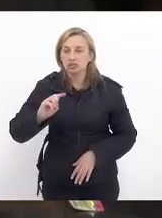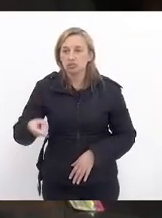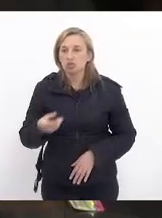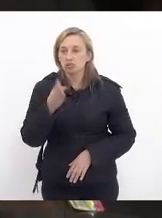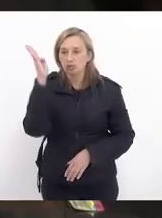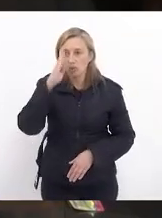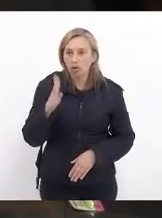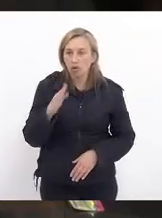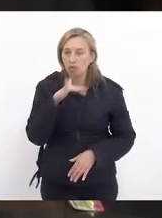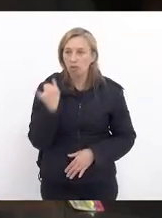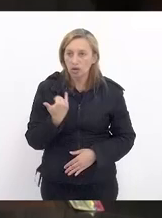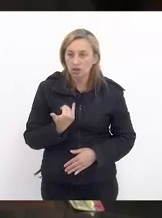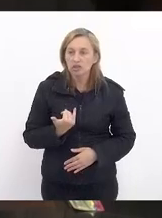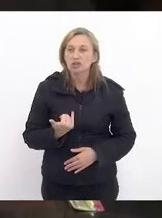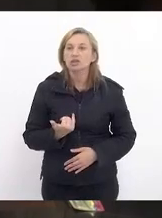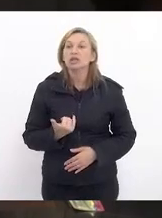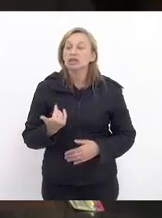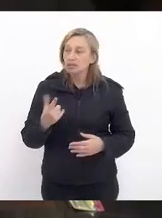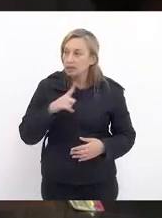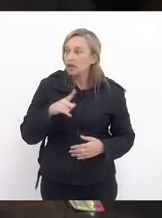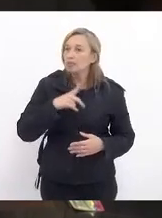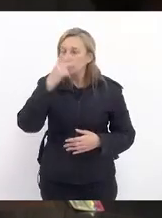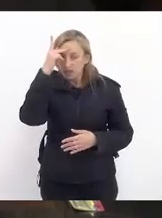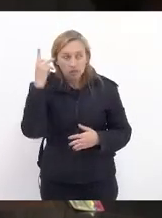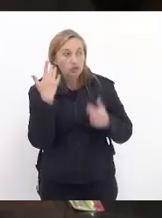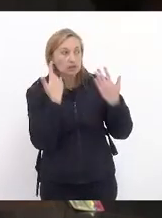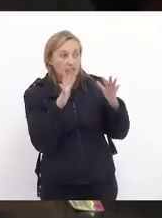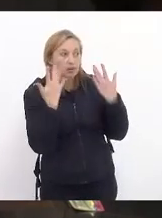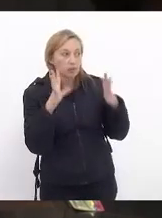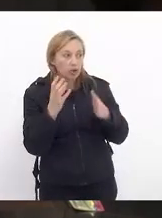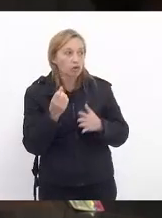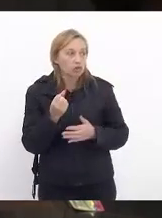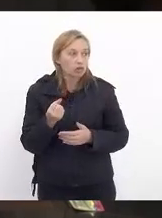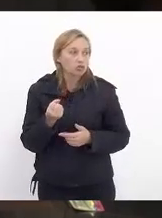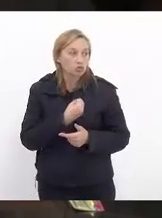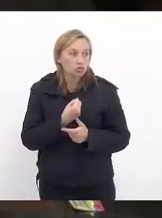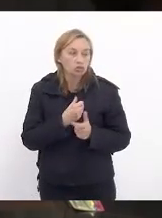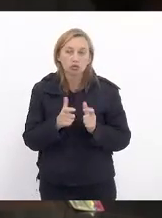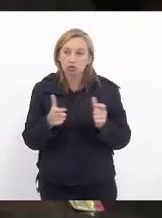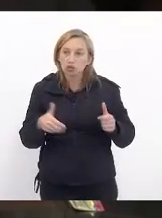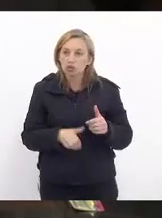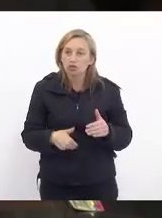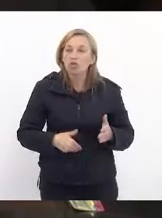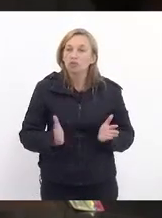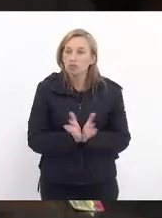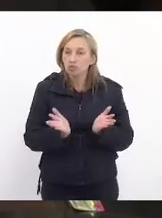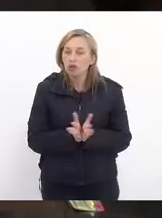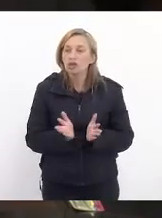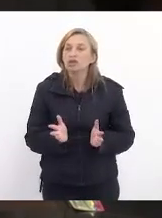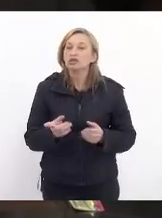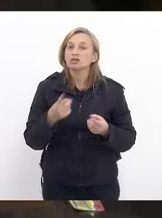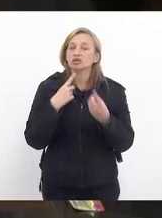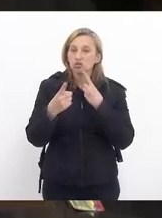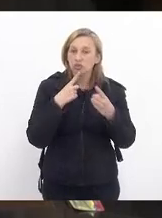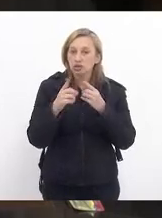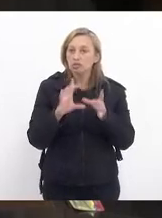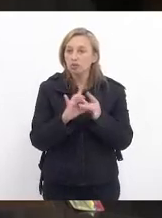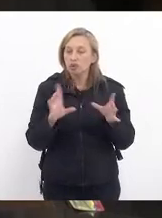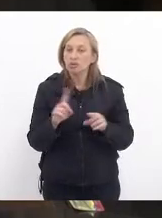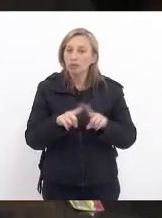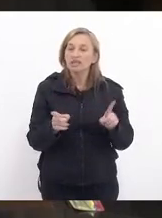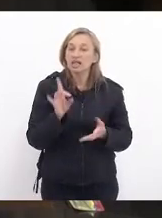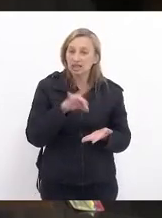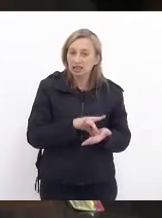Moto tem gente que aplaude o preço das galerias quem torce para que a fome aumente para cá miséria aumente Passamos o debate democrático mas assim